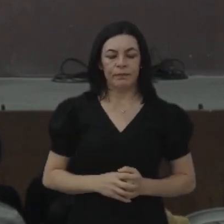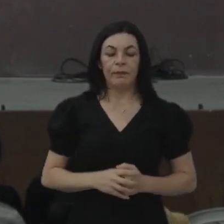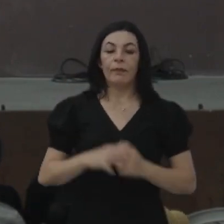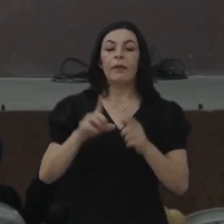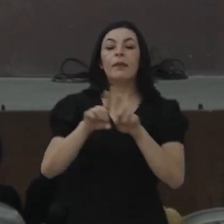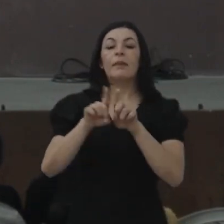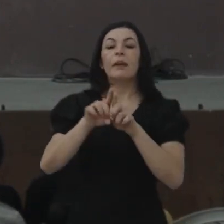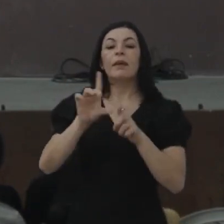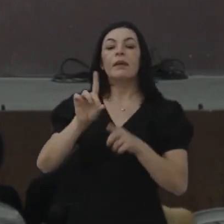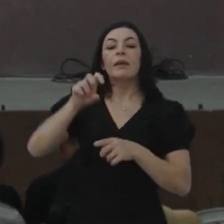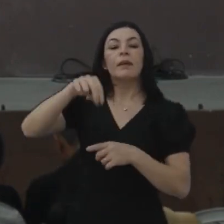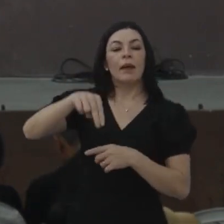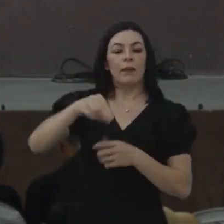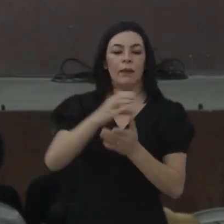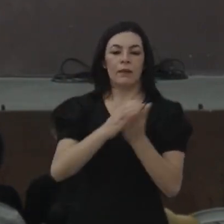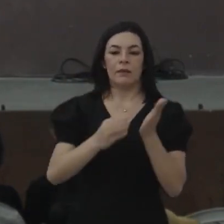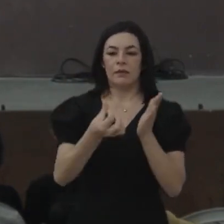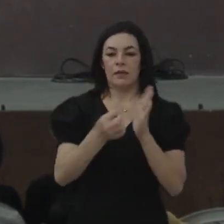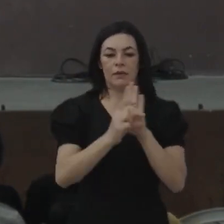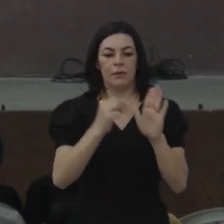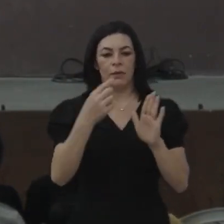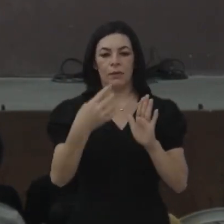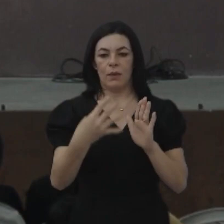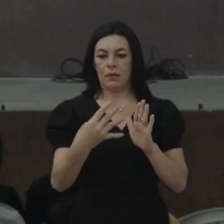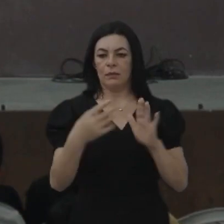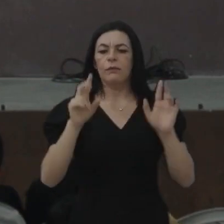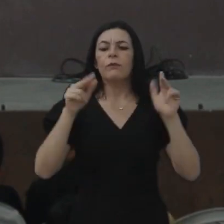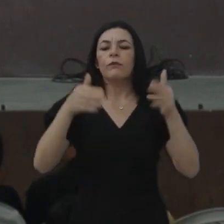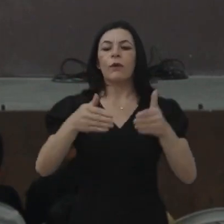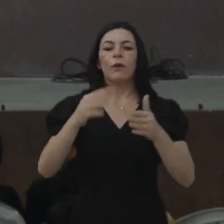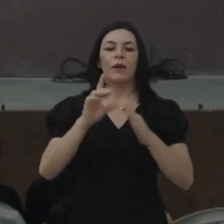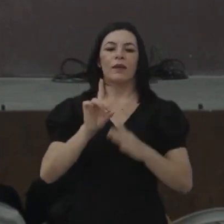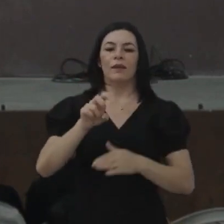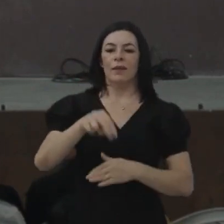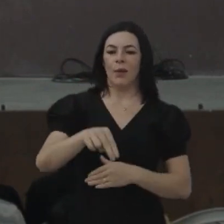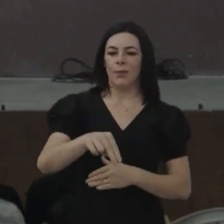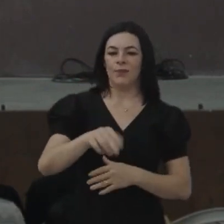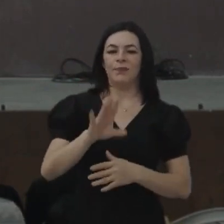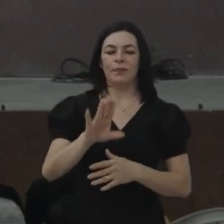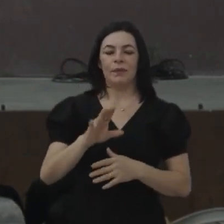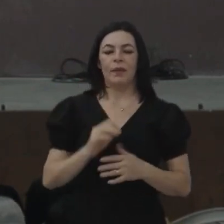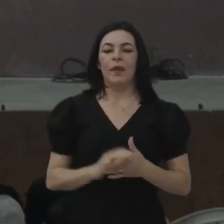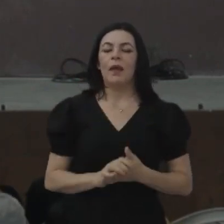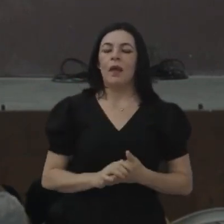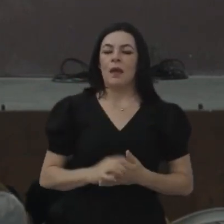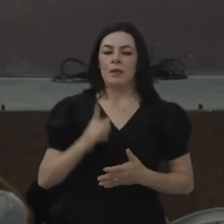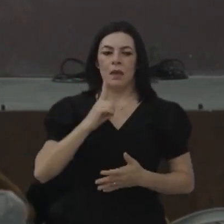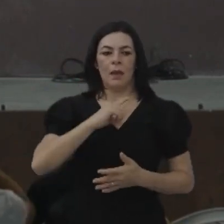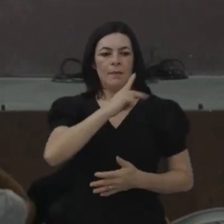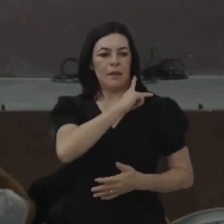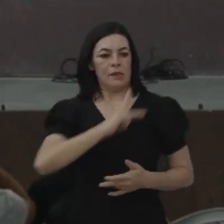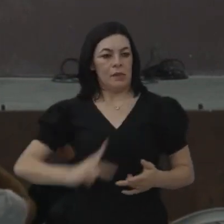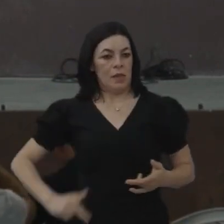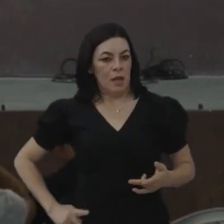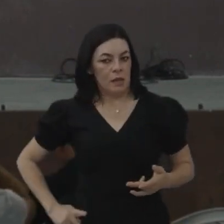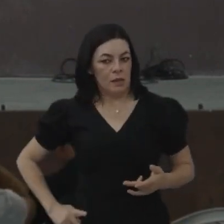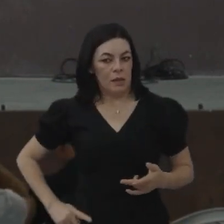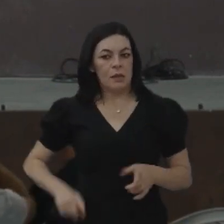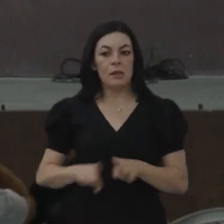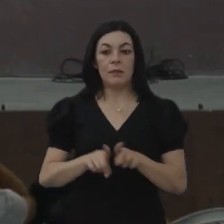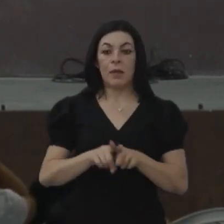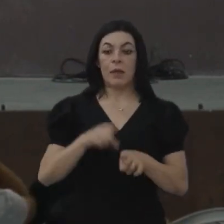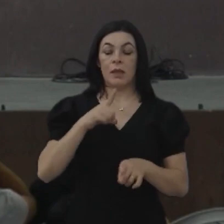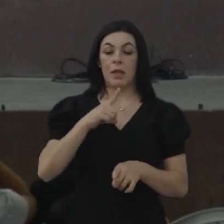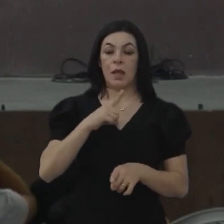Daniel capítulo 6, verso 4, diz a respeito de Daniel: então os presidentes e os